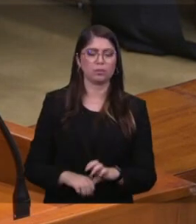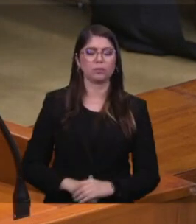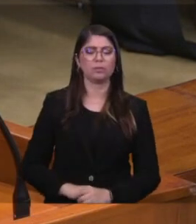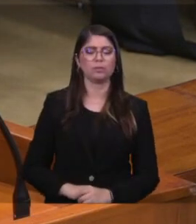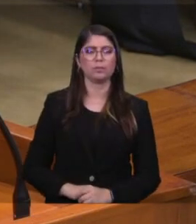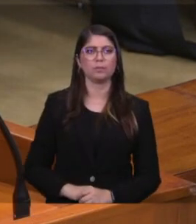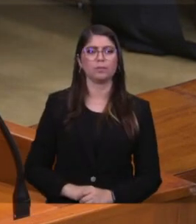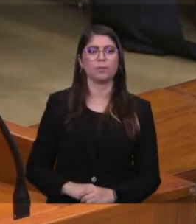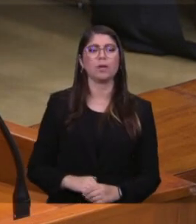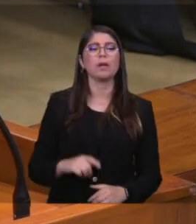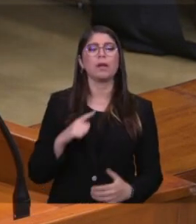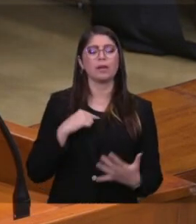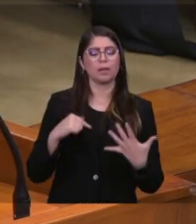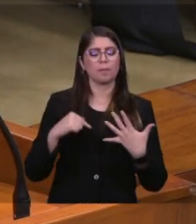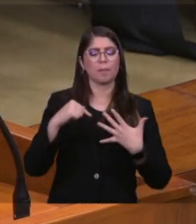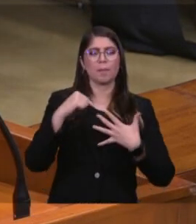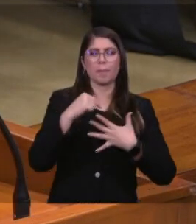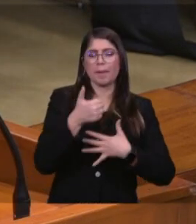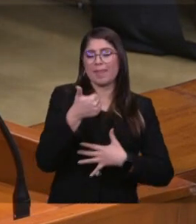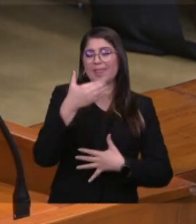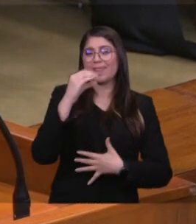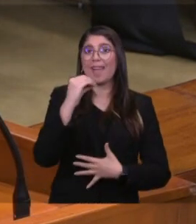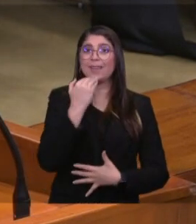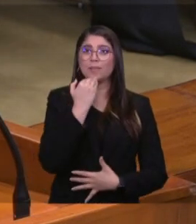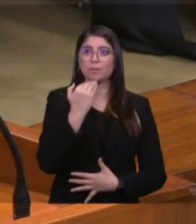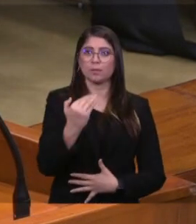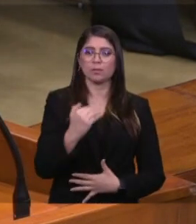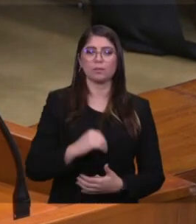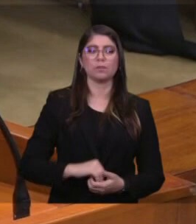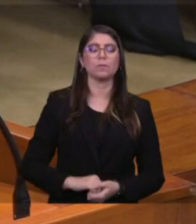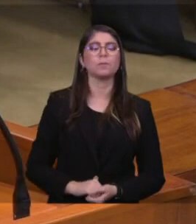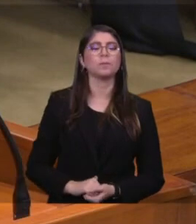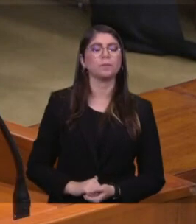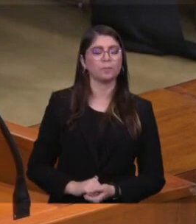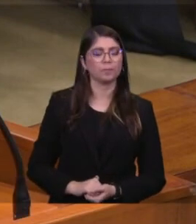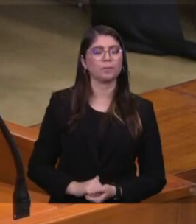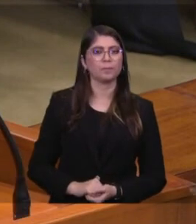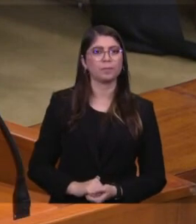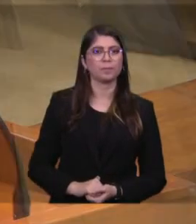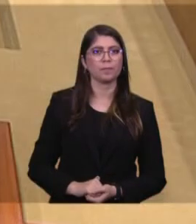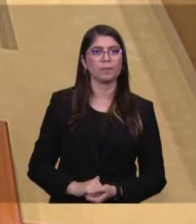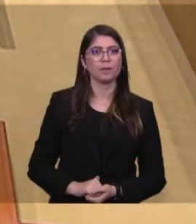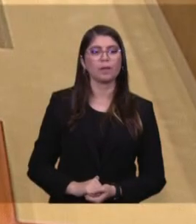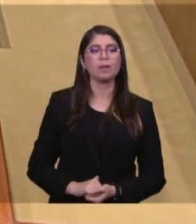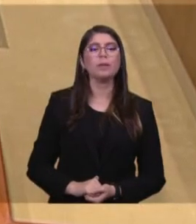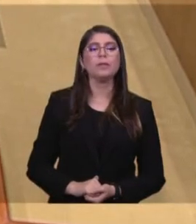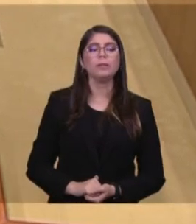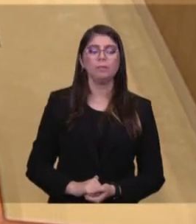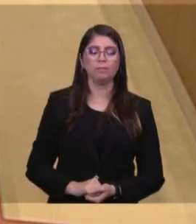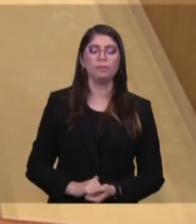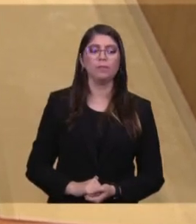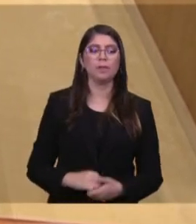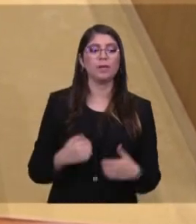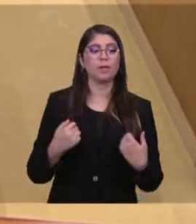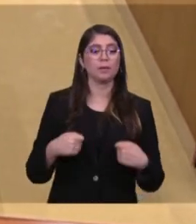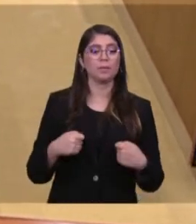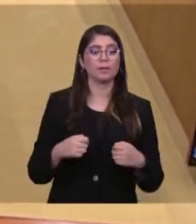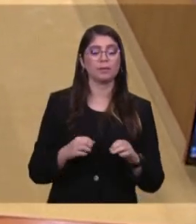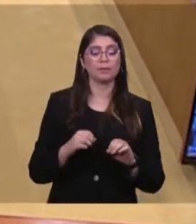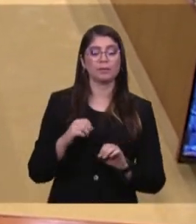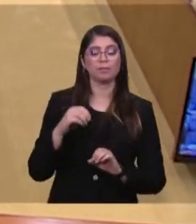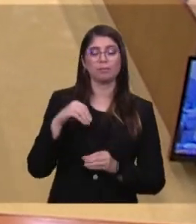elenca 10 pedidos, e esses pedidos deveriam ser atendidos, no mínimo, para esse plano